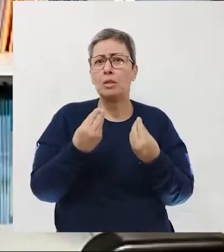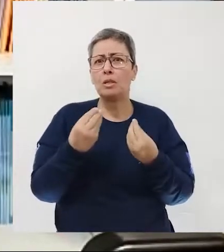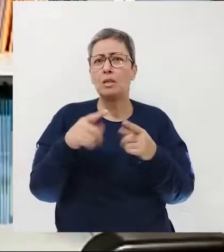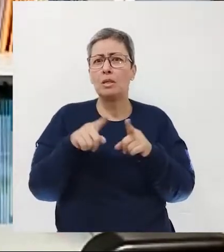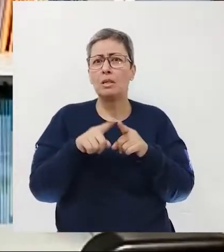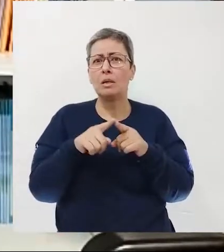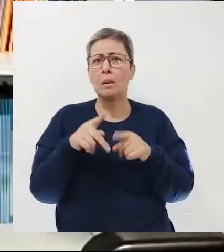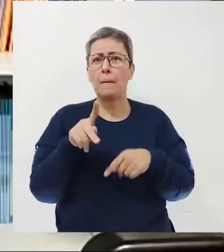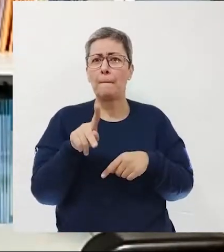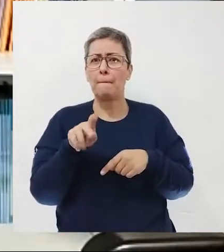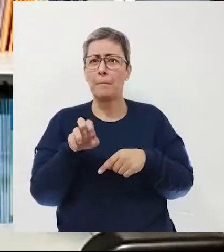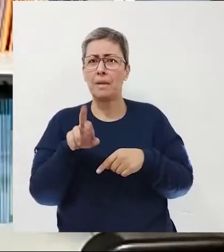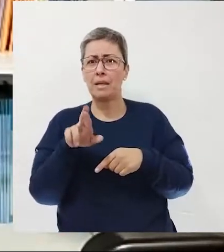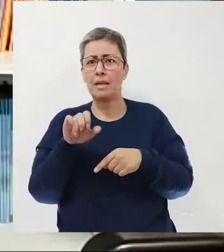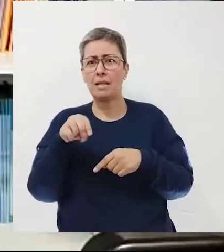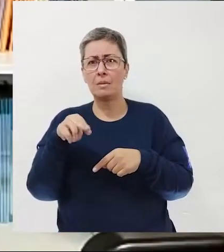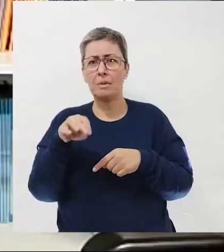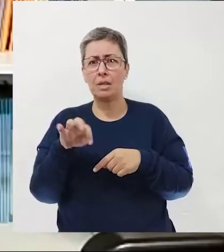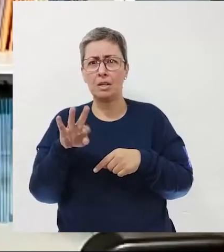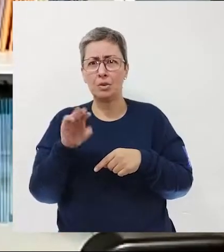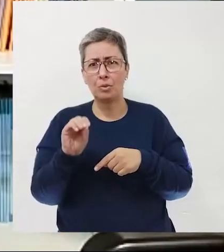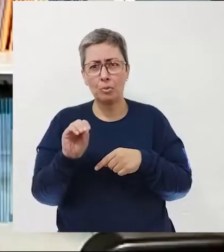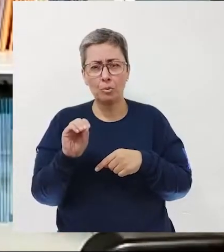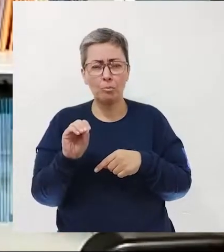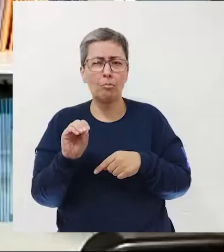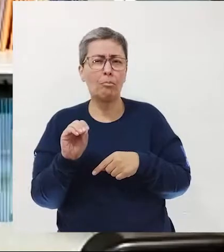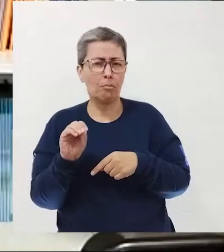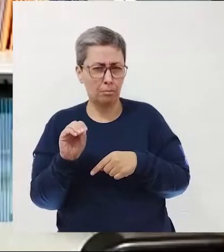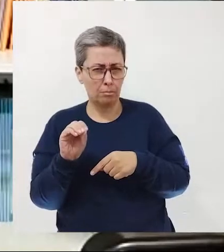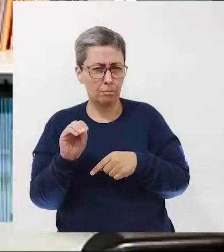falar sobre perímetro?